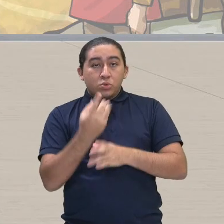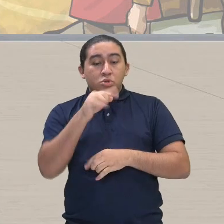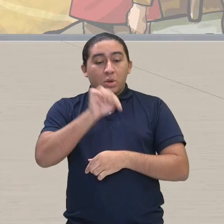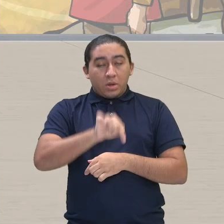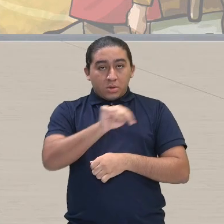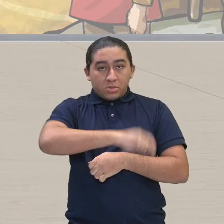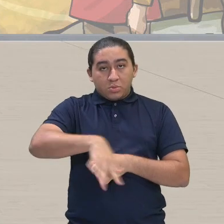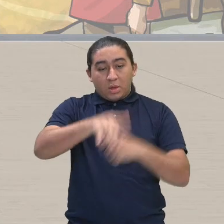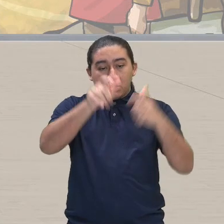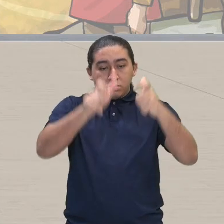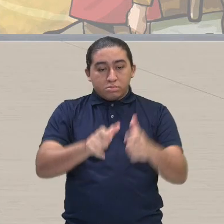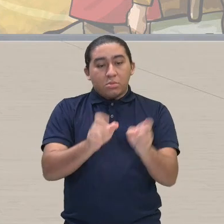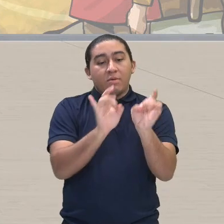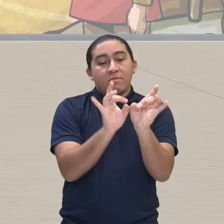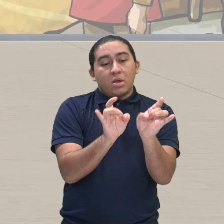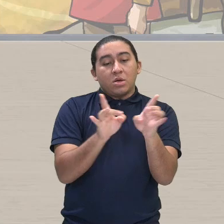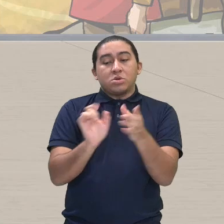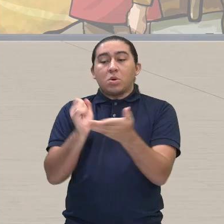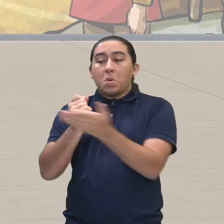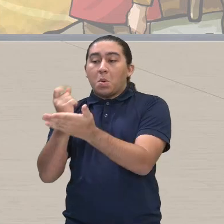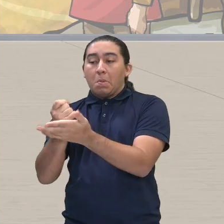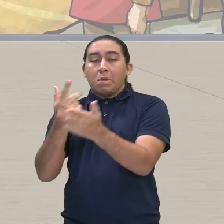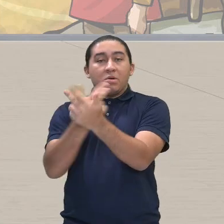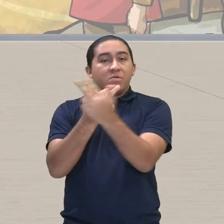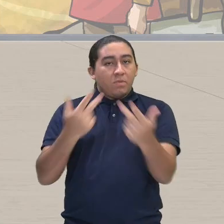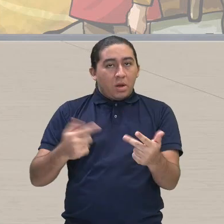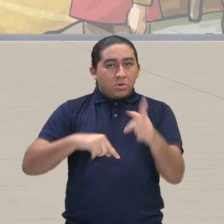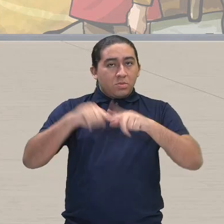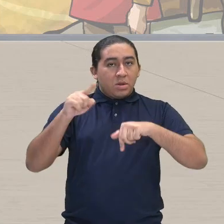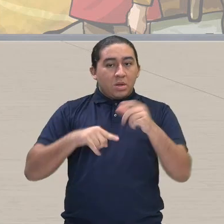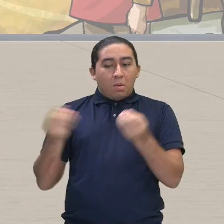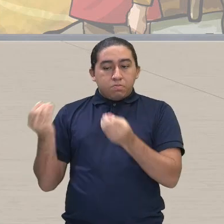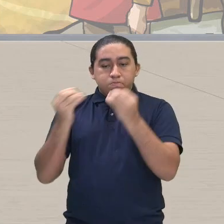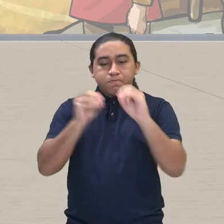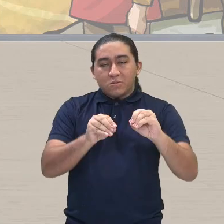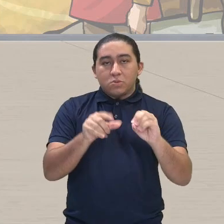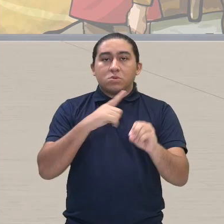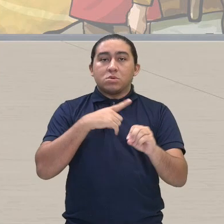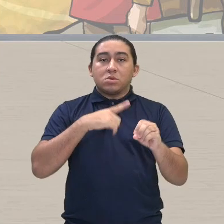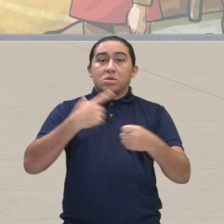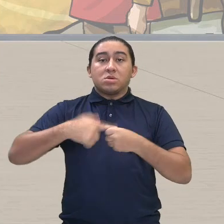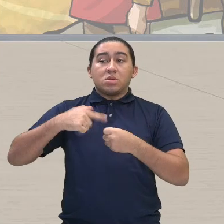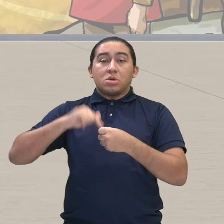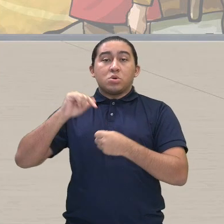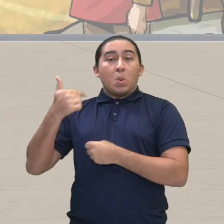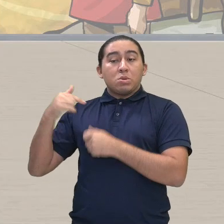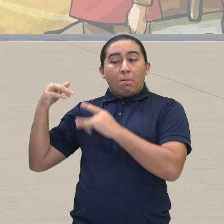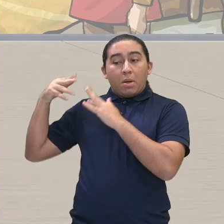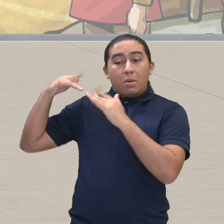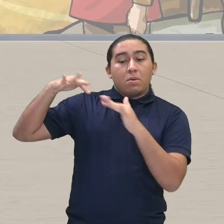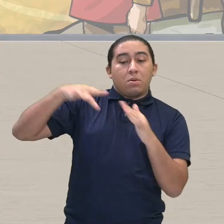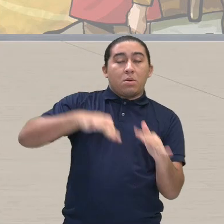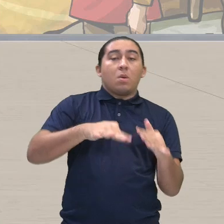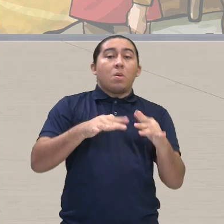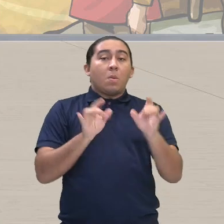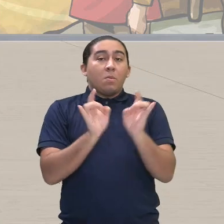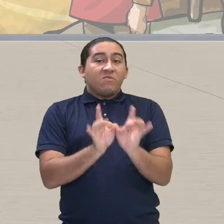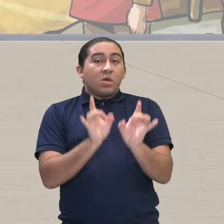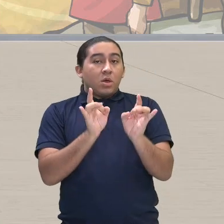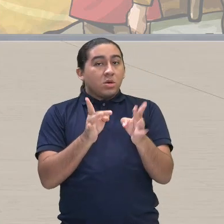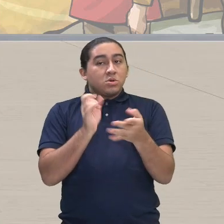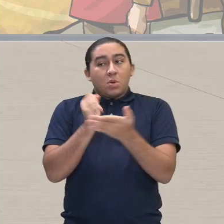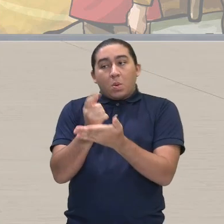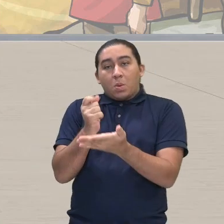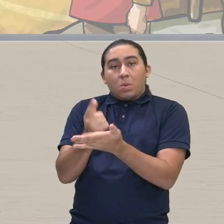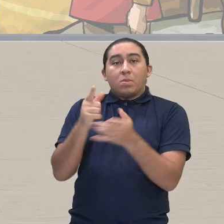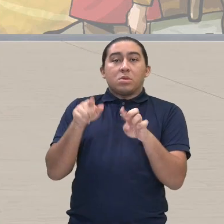feira tinha produtos de vários locais diferentes, cidades diferentes, que esses comerciantes ficavam vigiando,